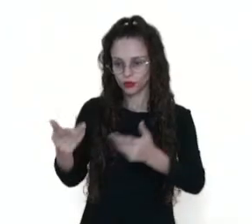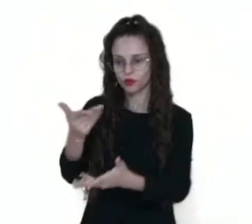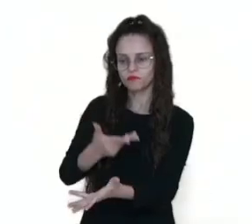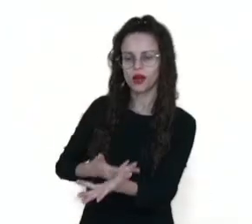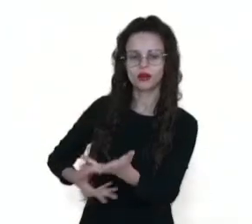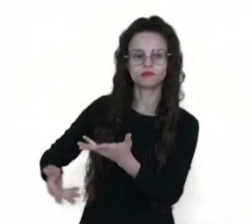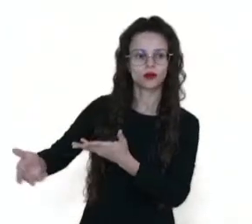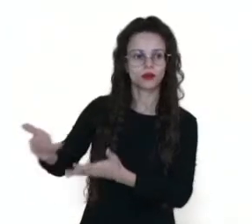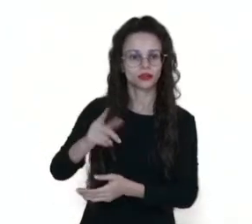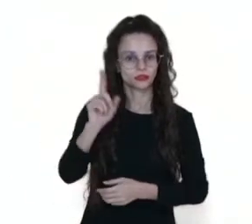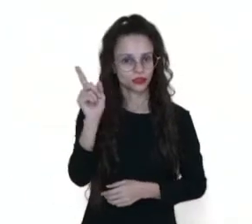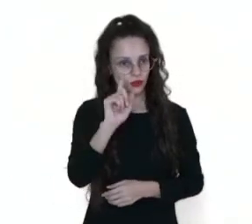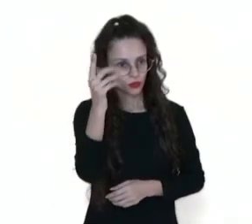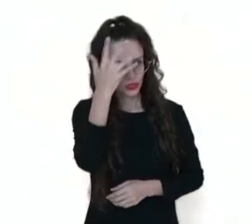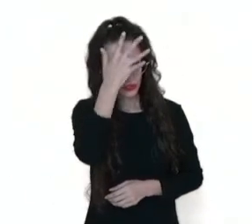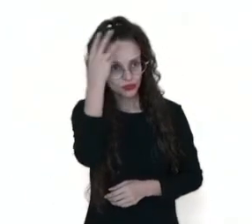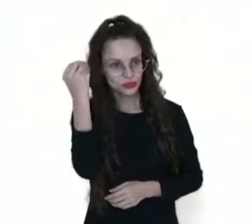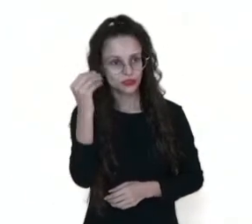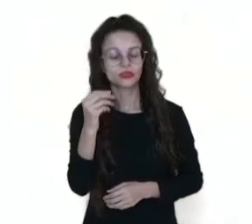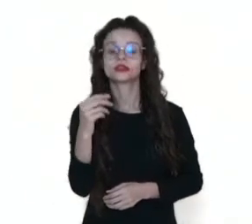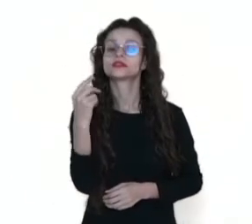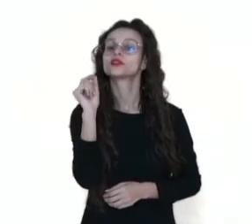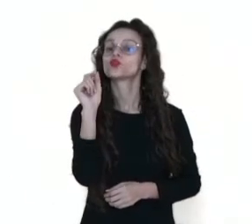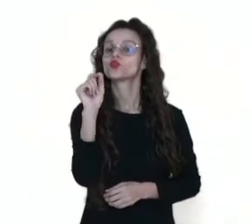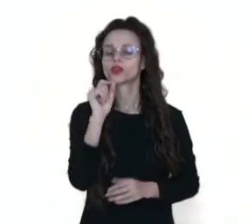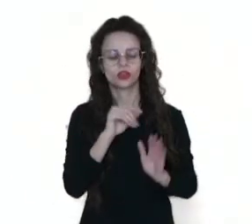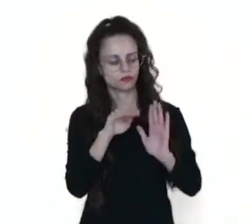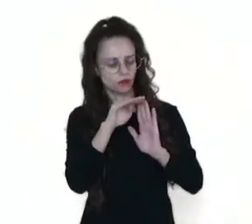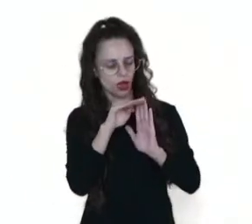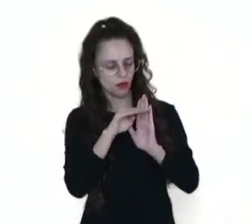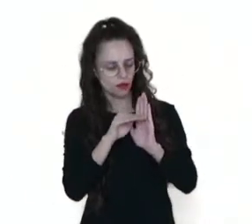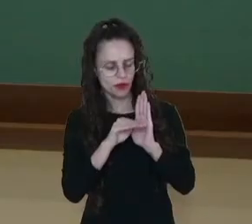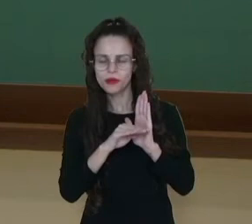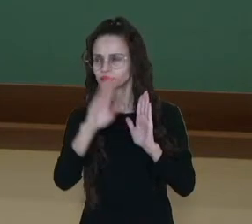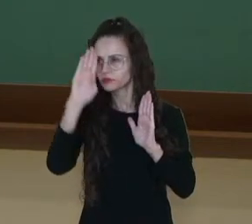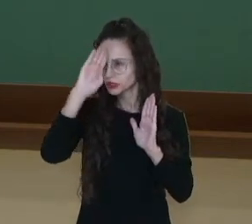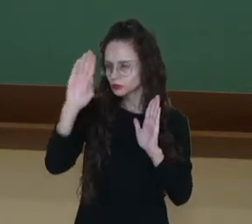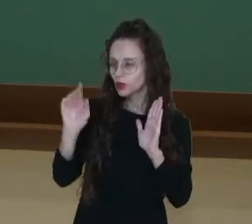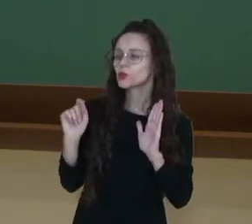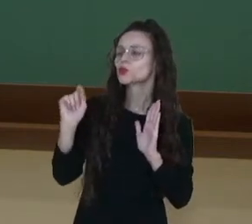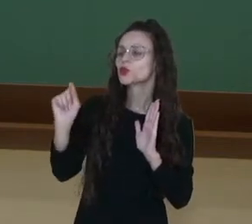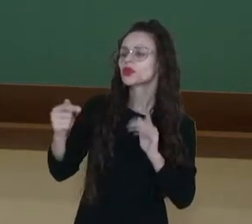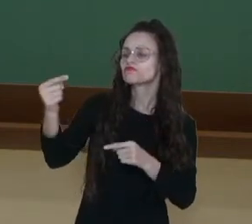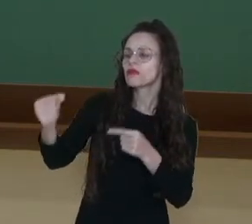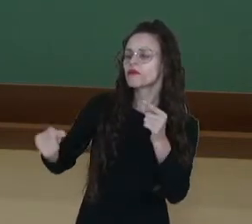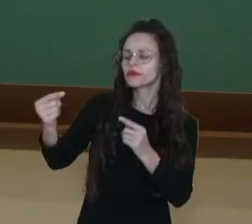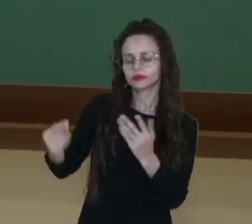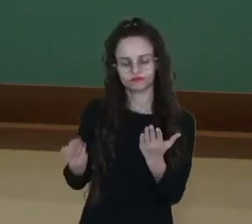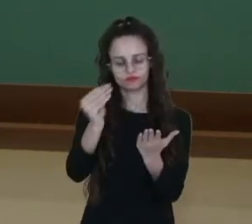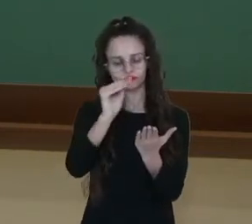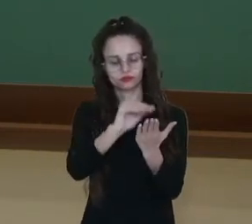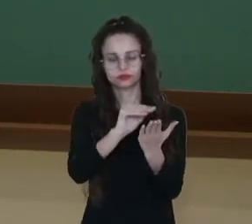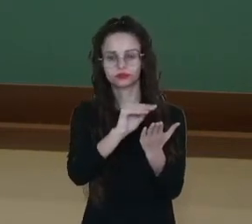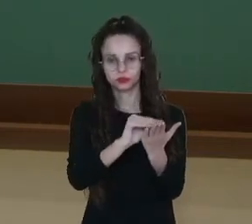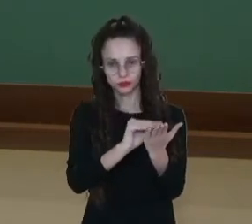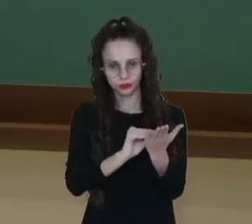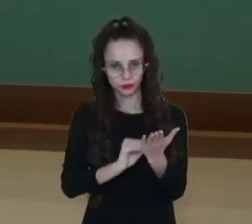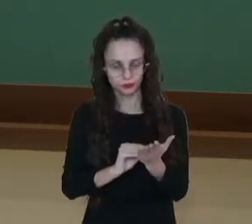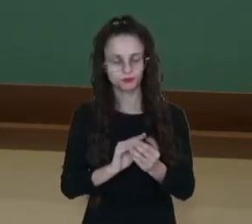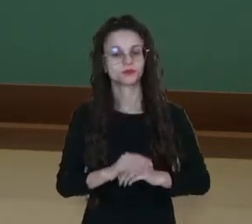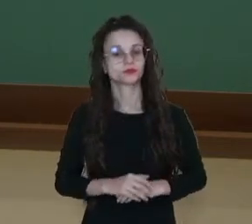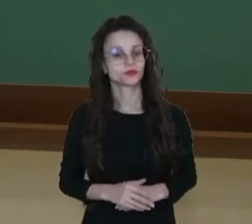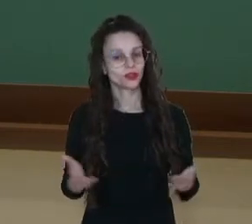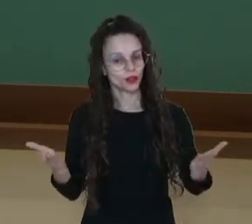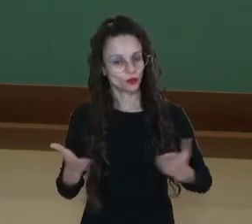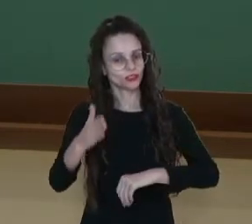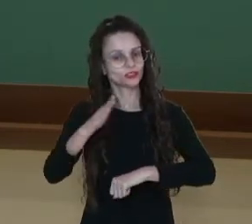compartilhar, e não se esqueça de anotar os principais pontos, né, que serão levantados aí neste debate.